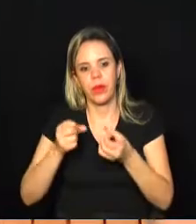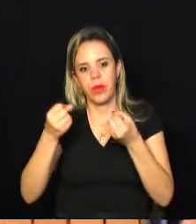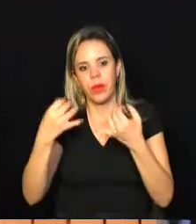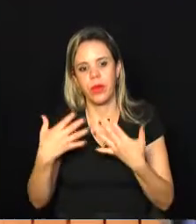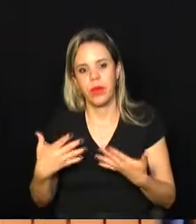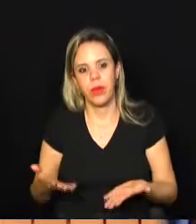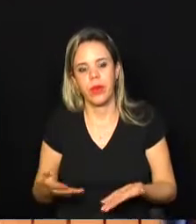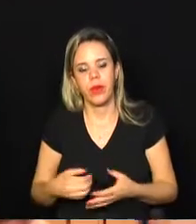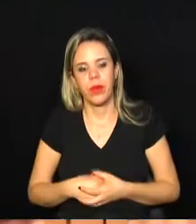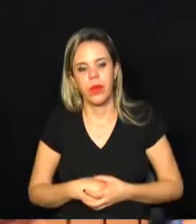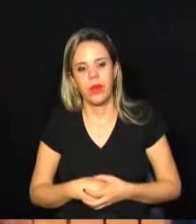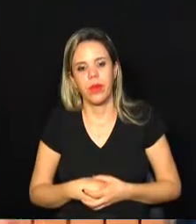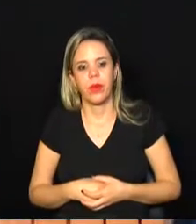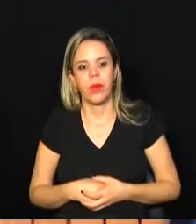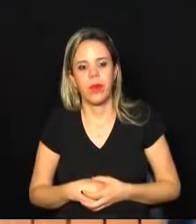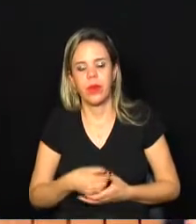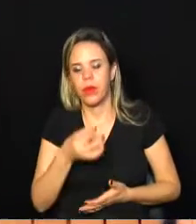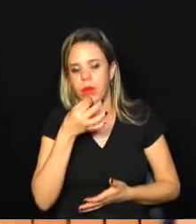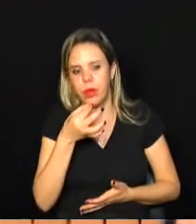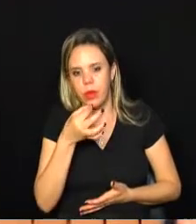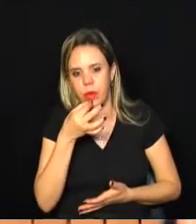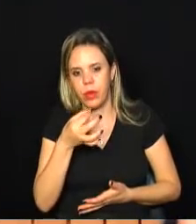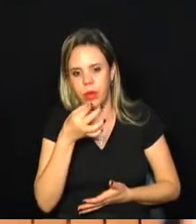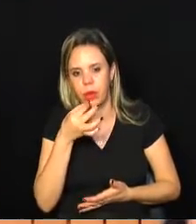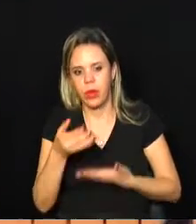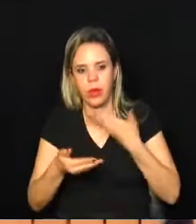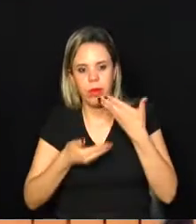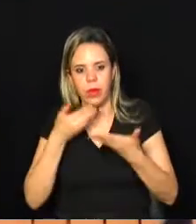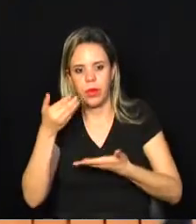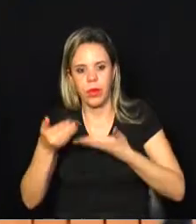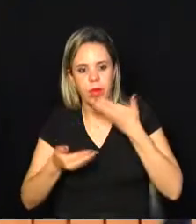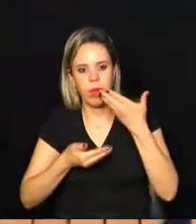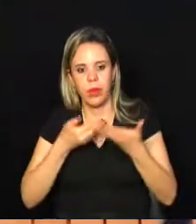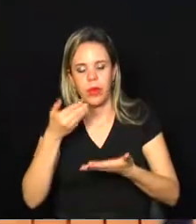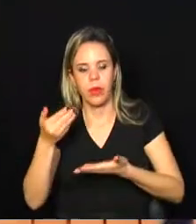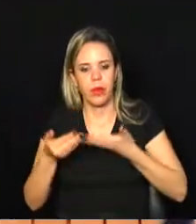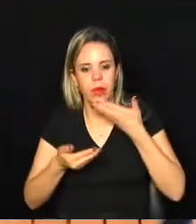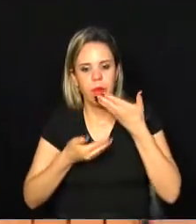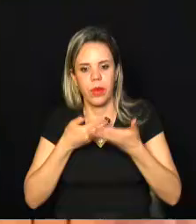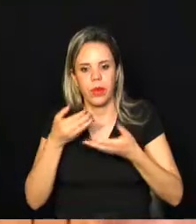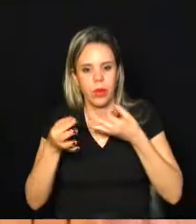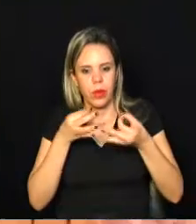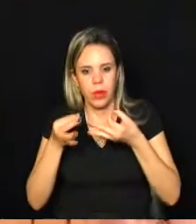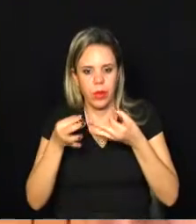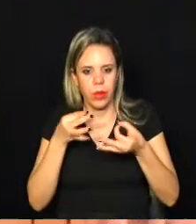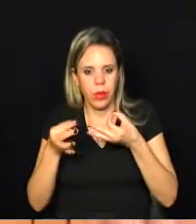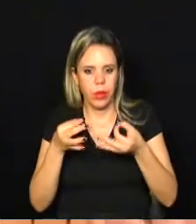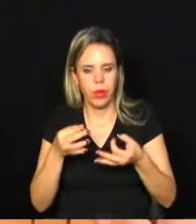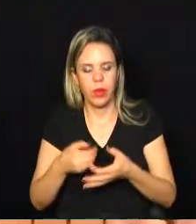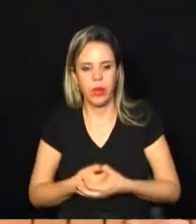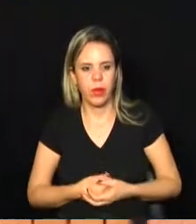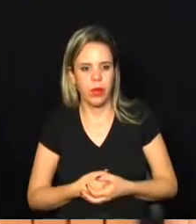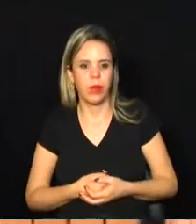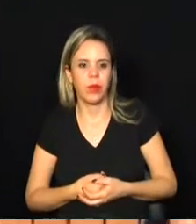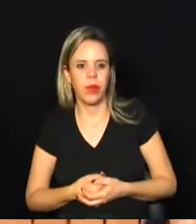comentários sugestões né elogios até uma crítica construtiva e a gente vai